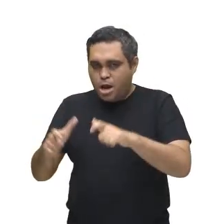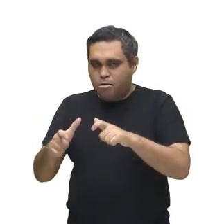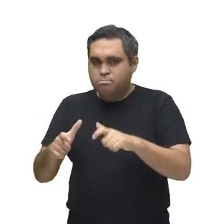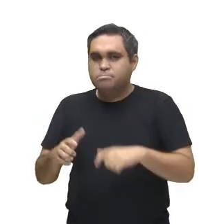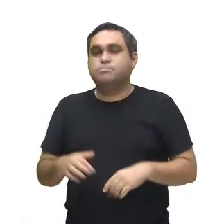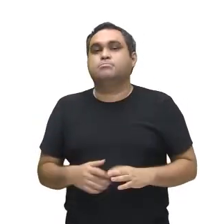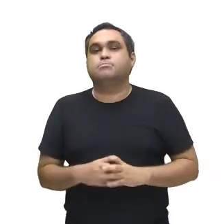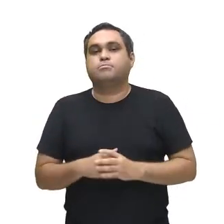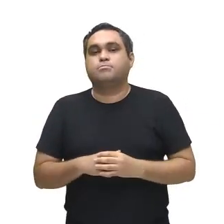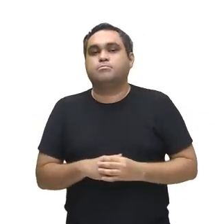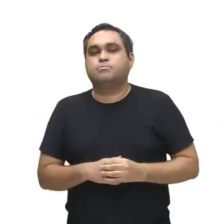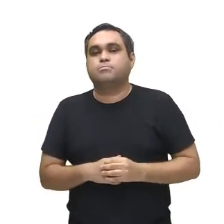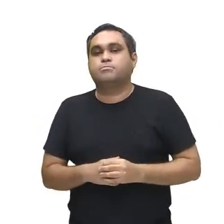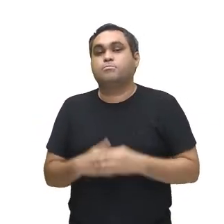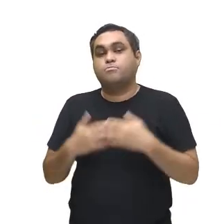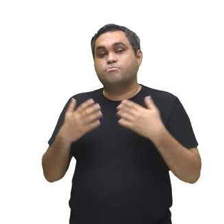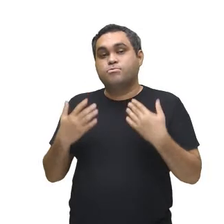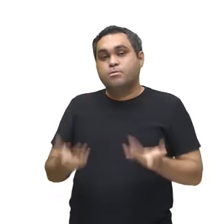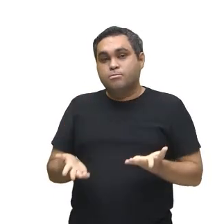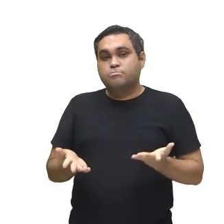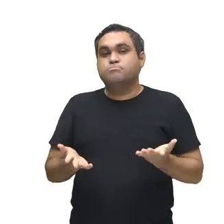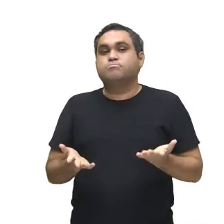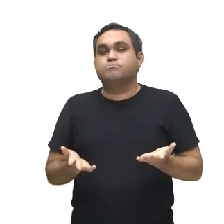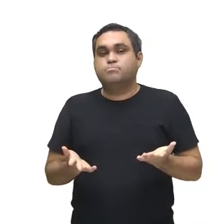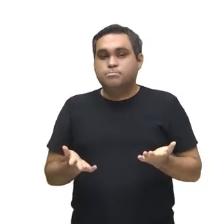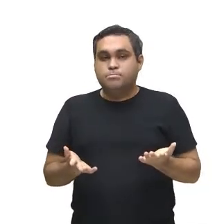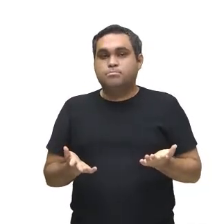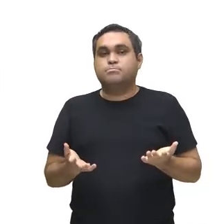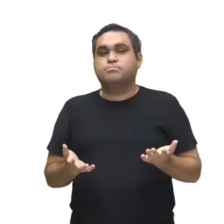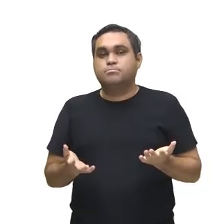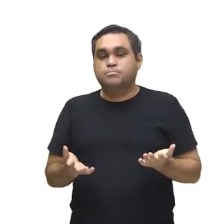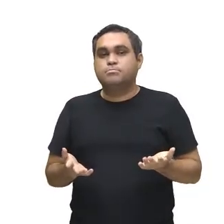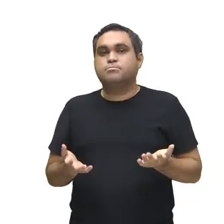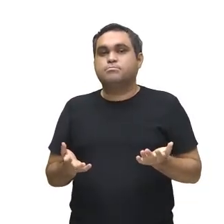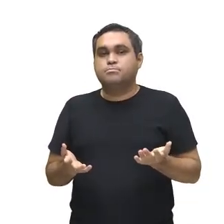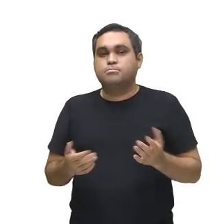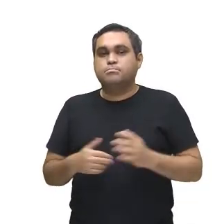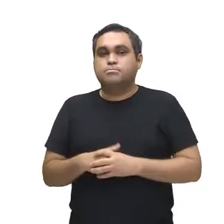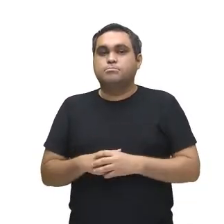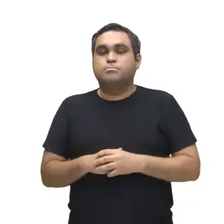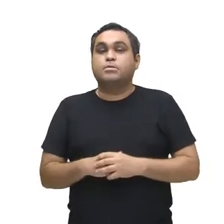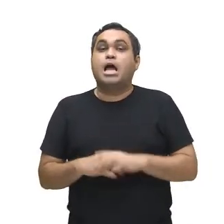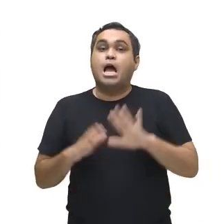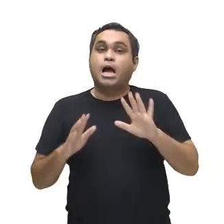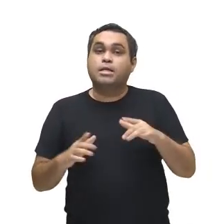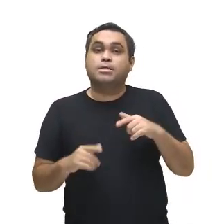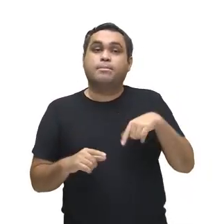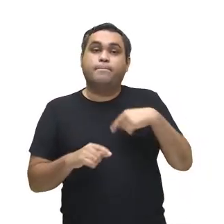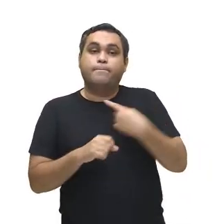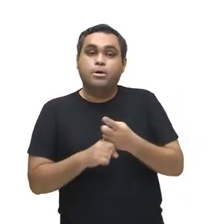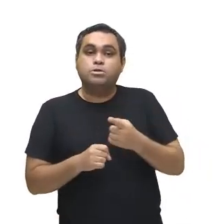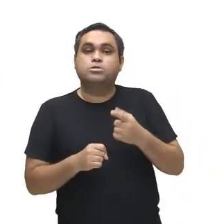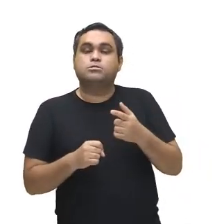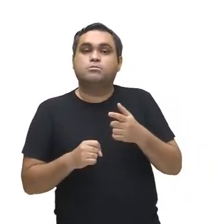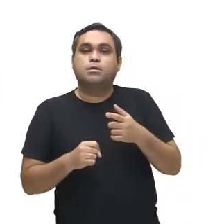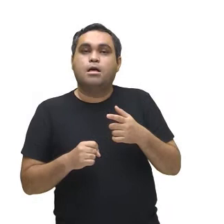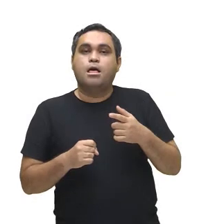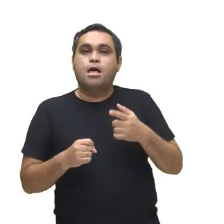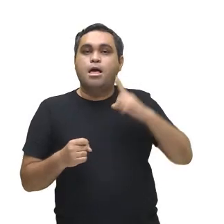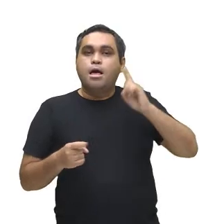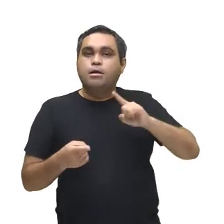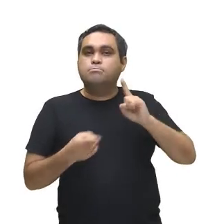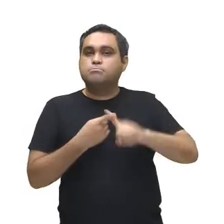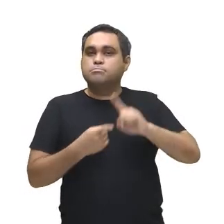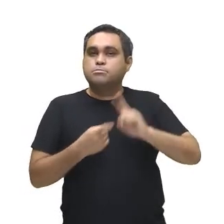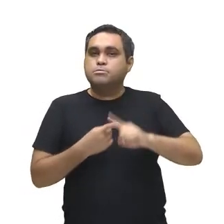Império Alemão, e esse território era reivindicado pelos franceses e gerou uma revanche, um clima de